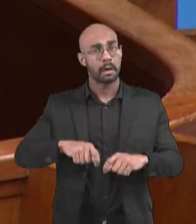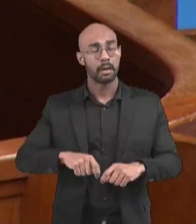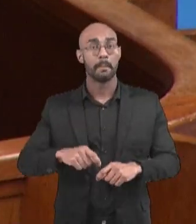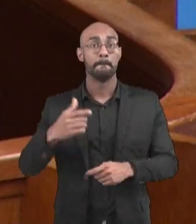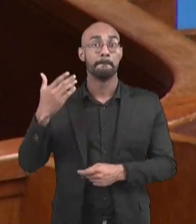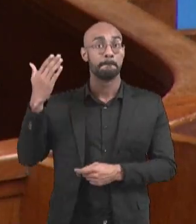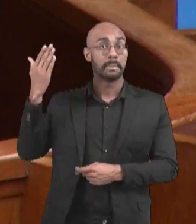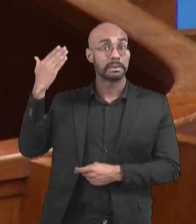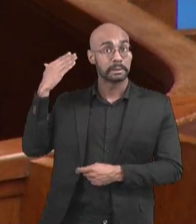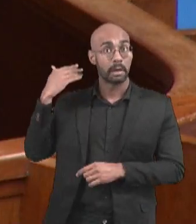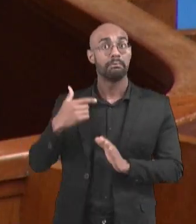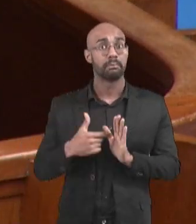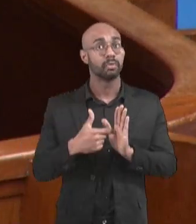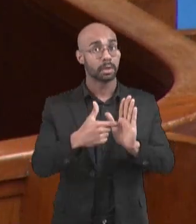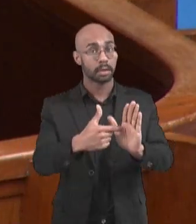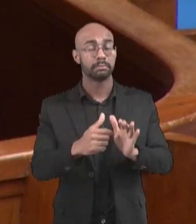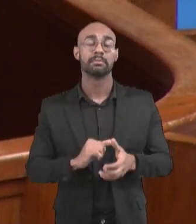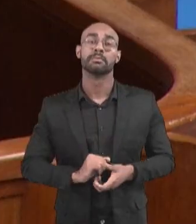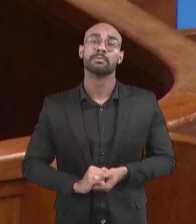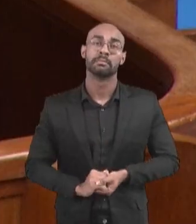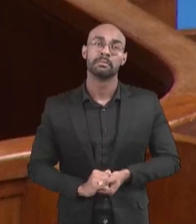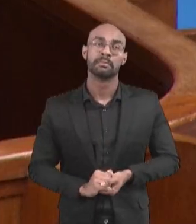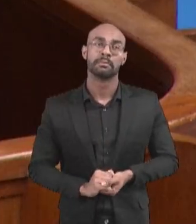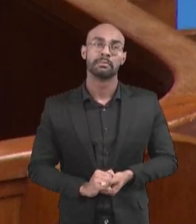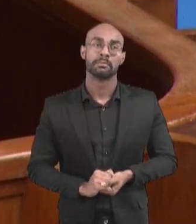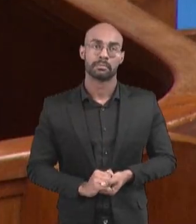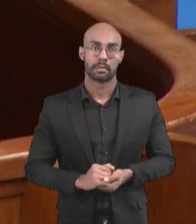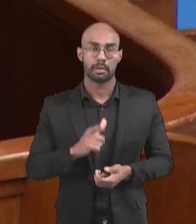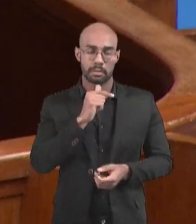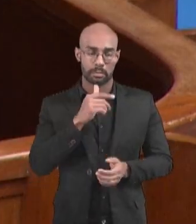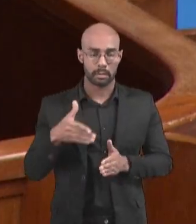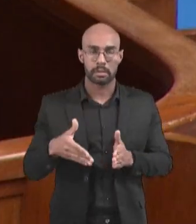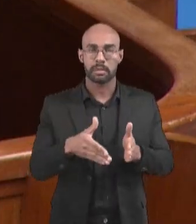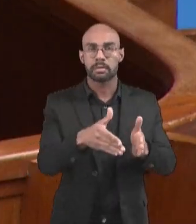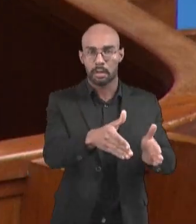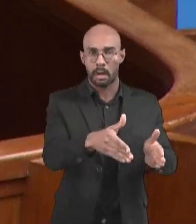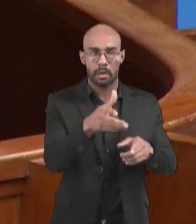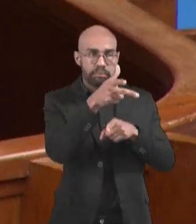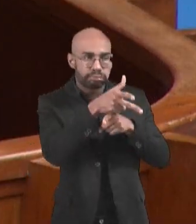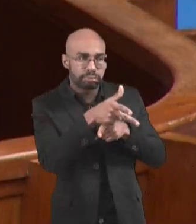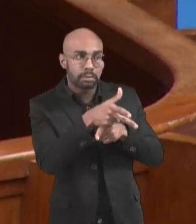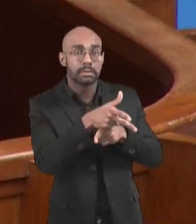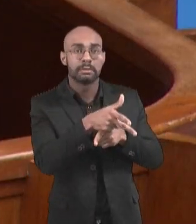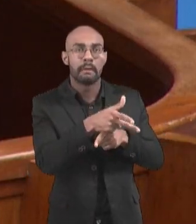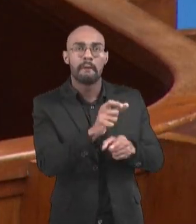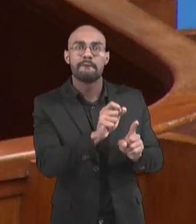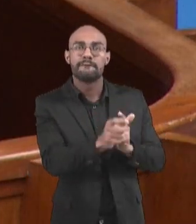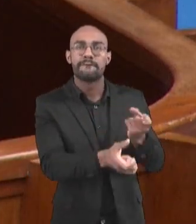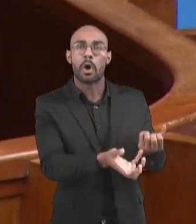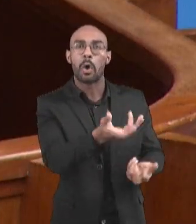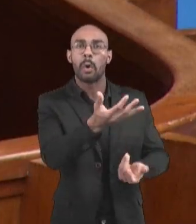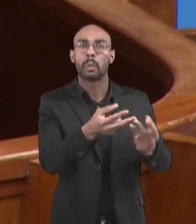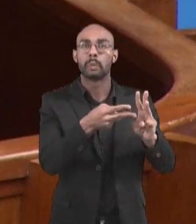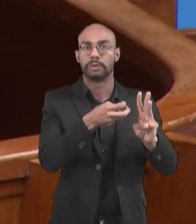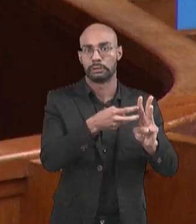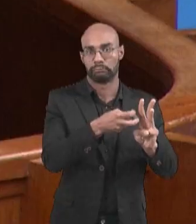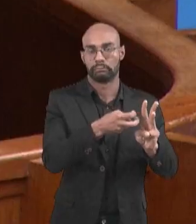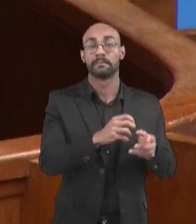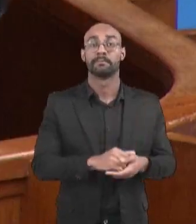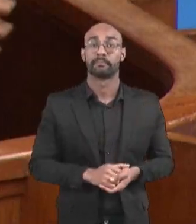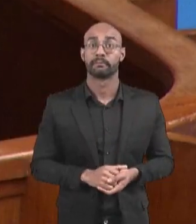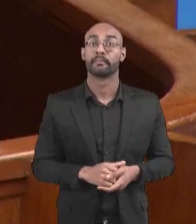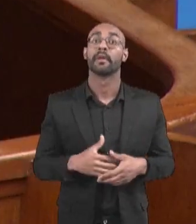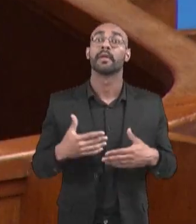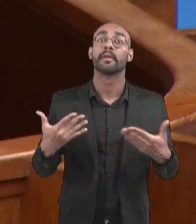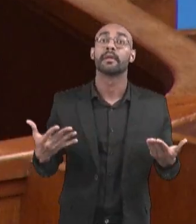dia eu mostrei, do outro lado do córrego, queimou toda a mata ciliar do rio. Que quem pôs